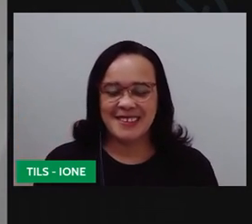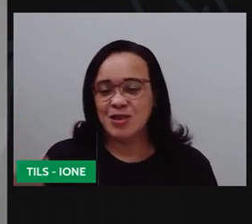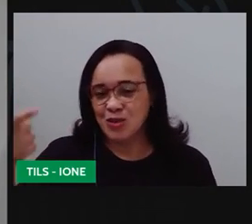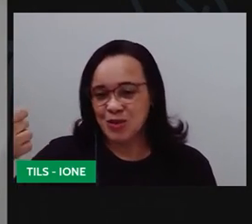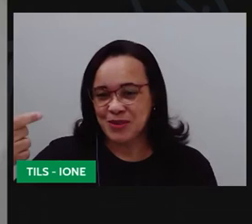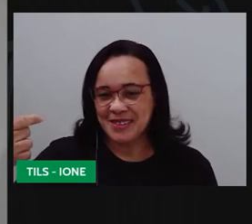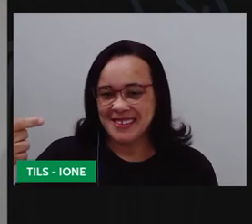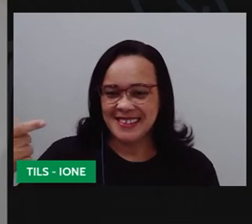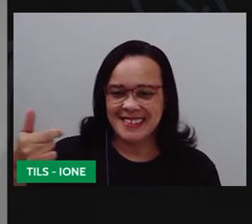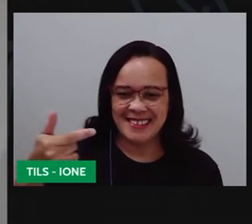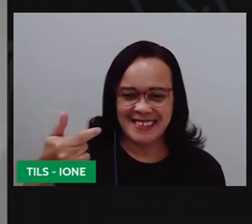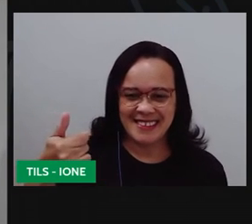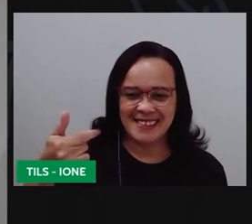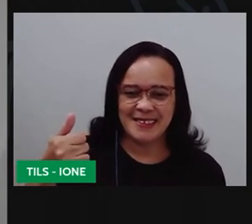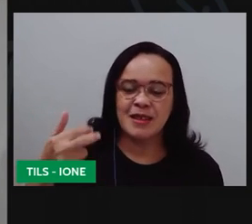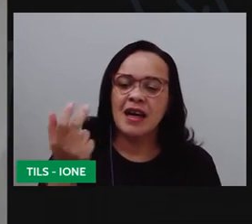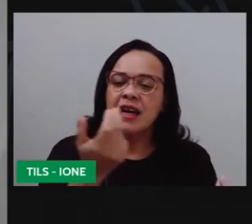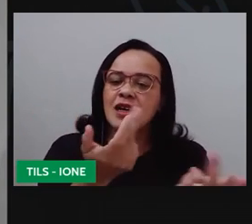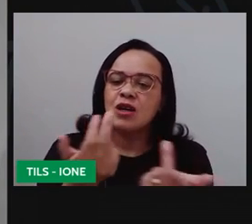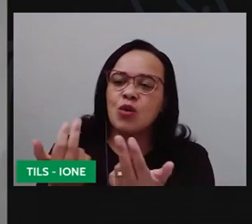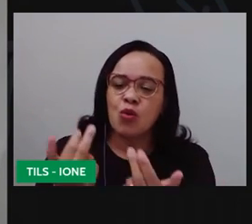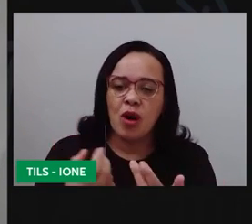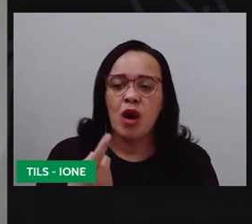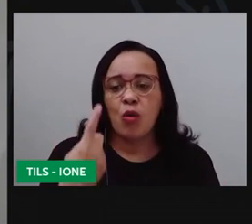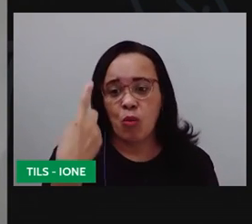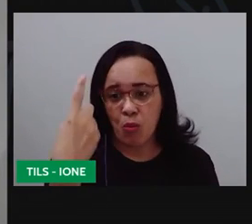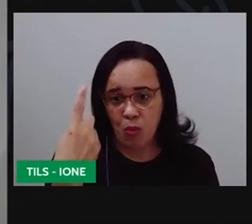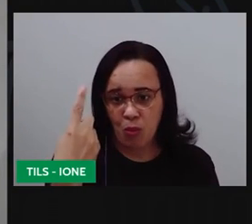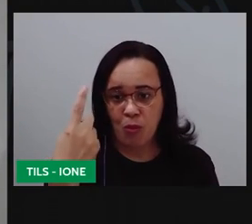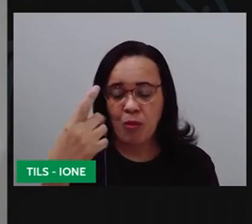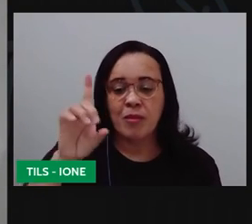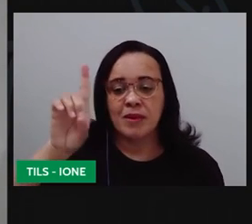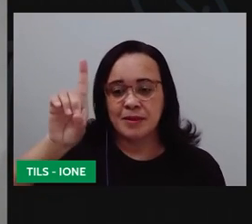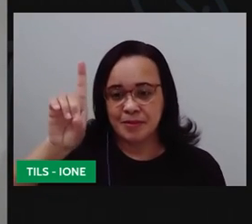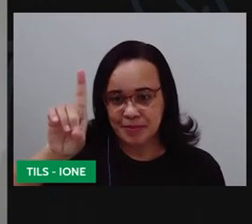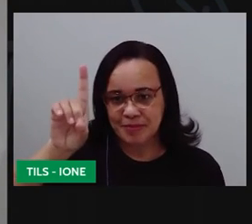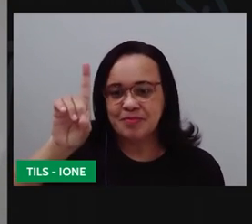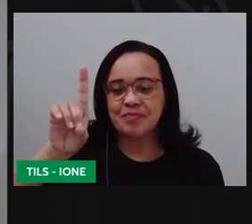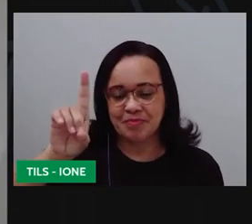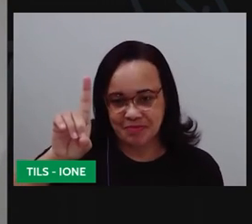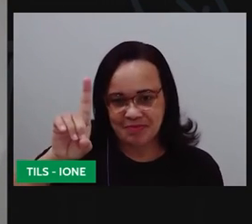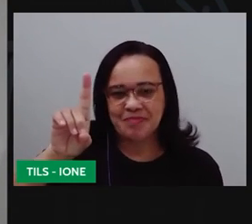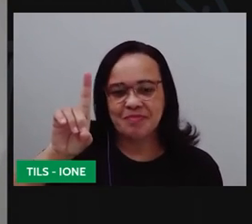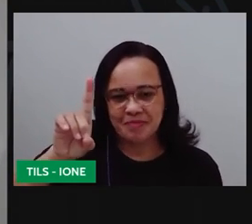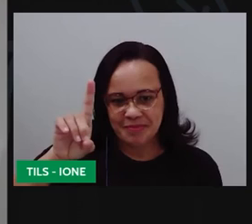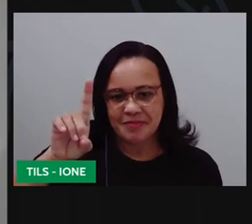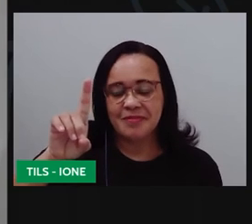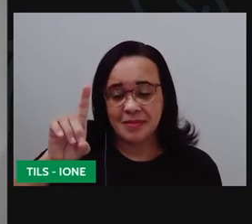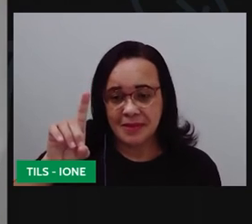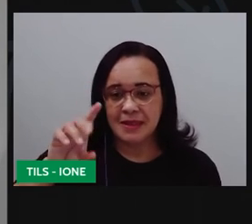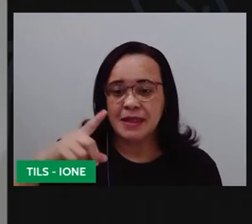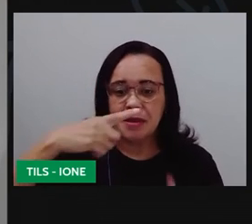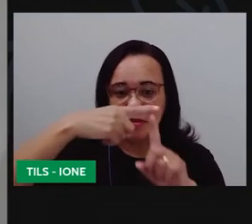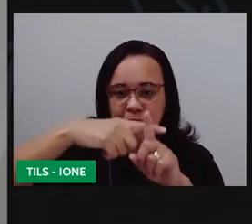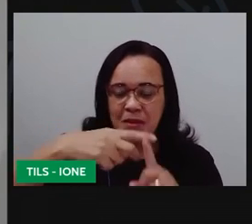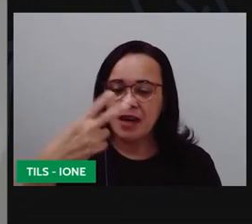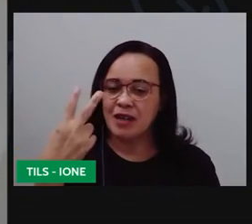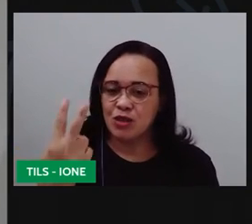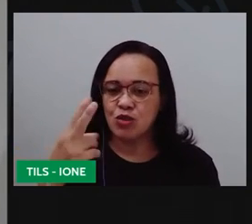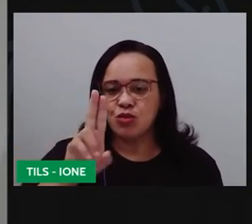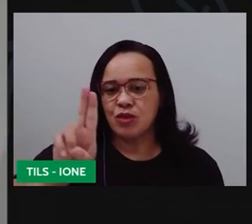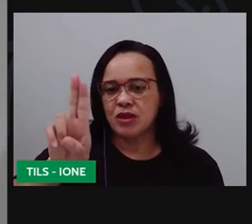deu 12 12 é igual que uma dezena não é isso mais duas unidades